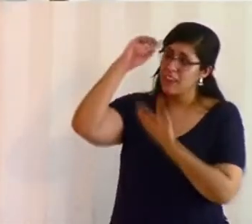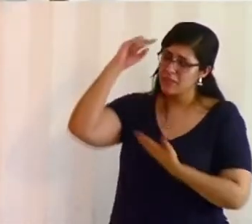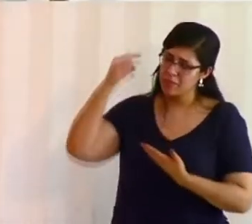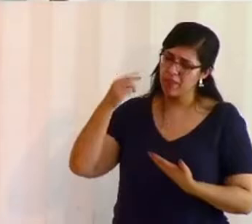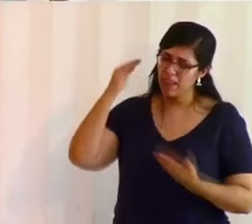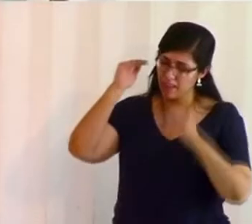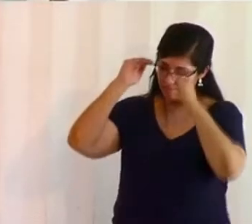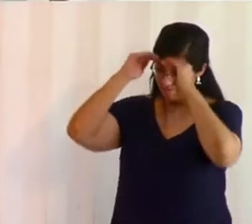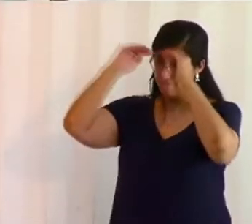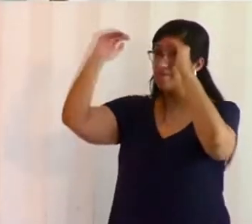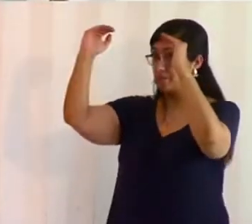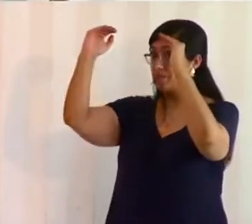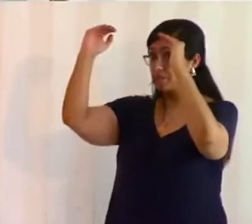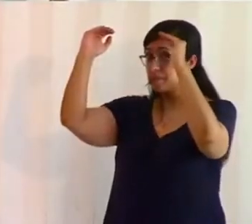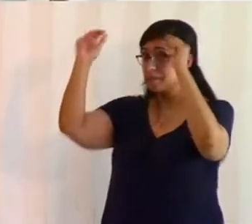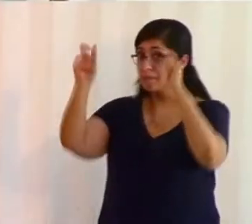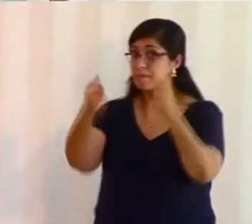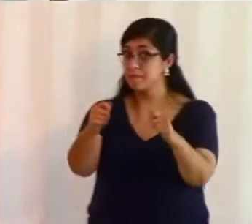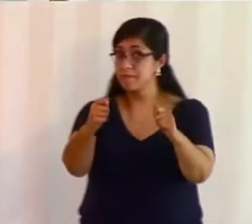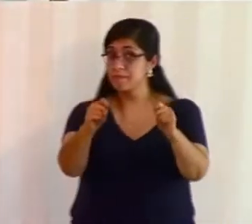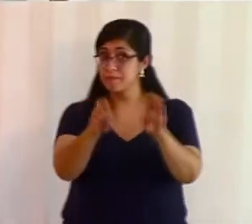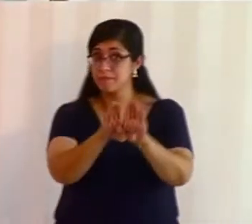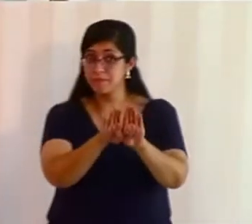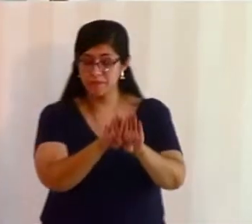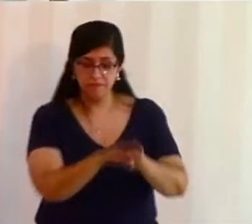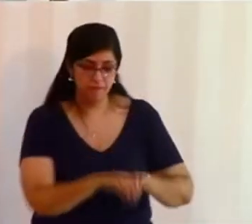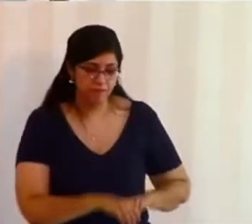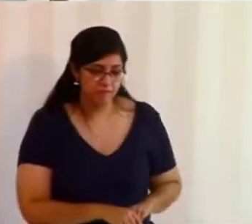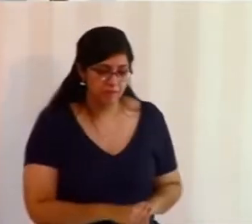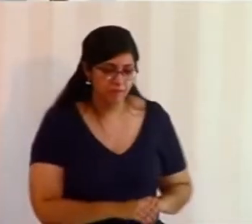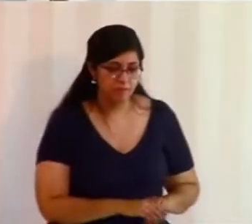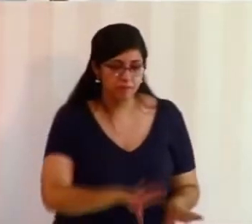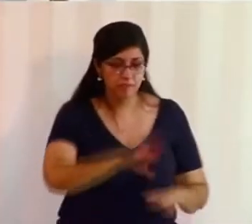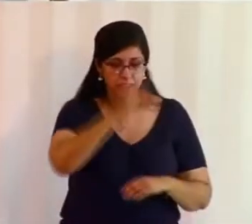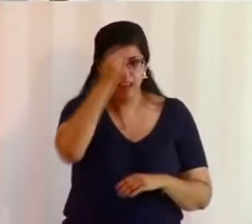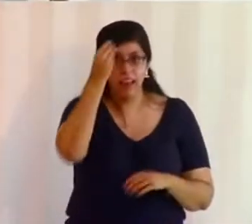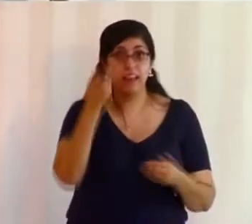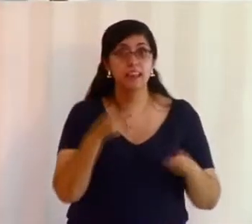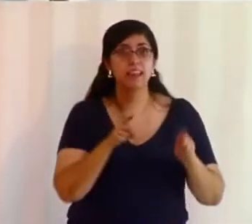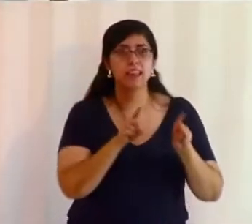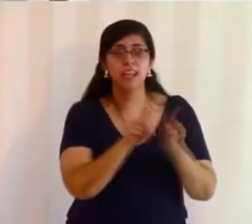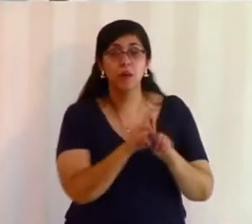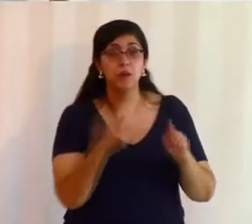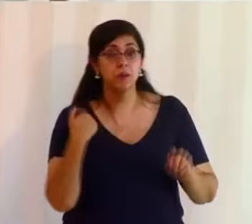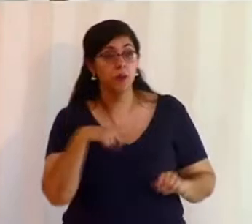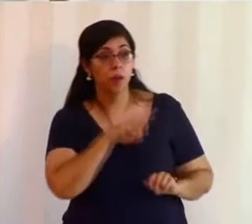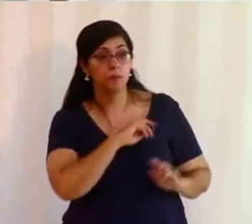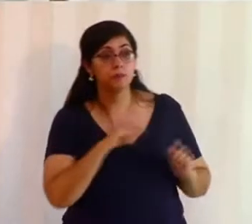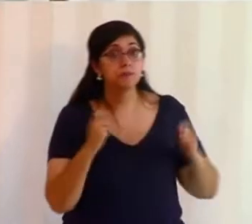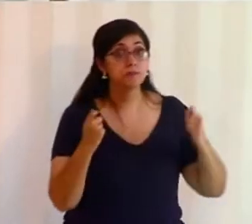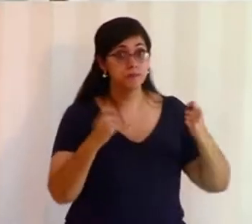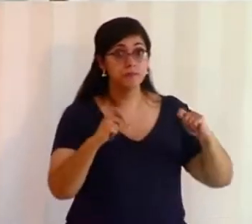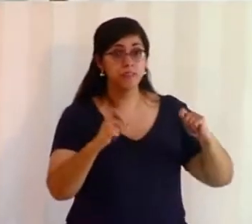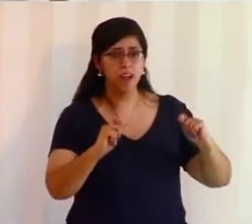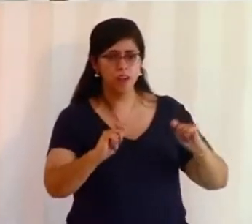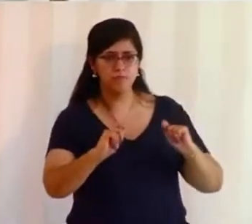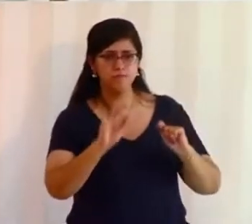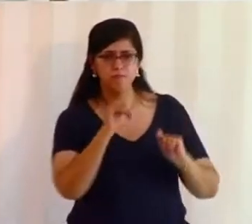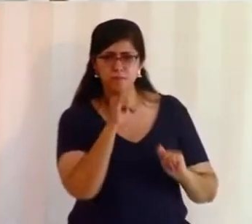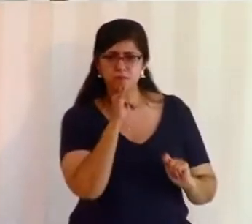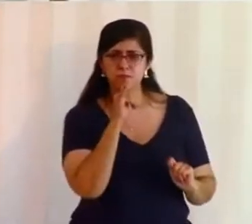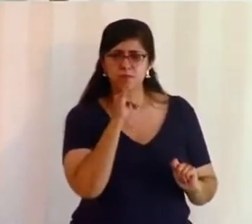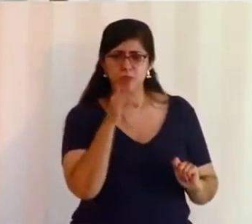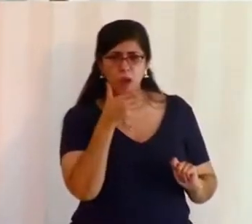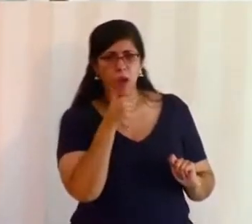comunidade. Portanto, nós podemos afirmar sem sombra de dúvida que é indispensável para um obreiro, para um homem de Deus,